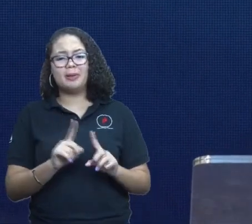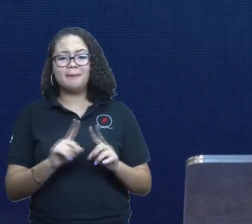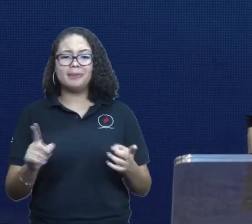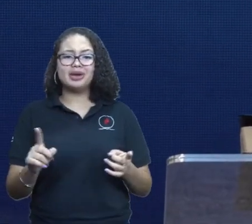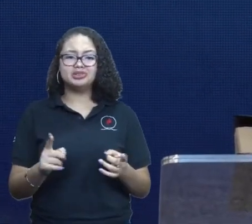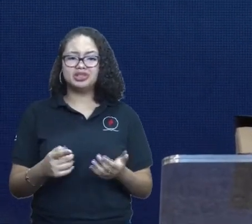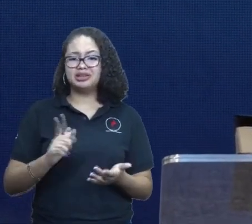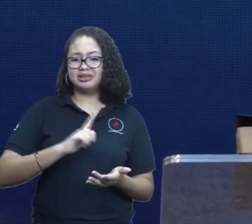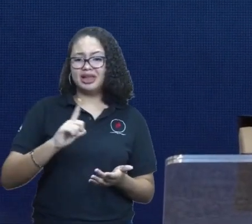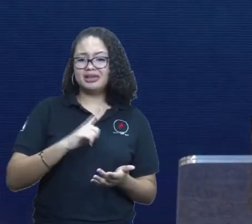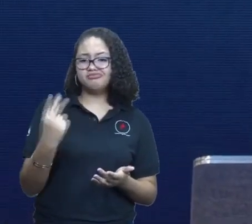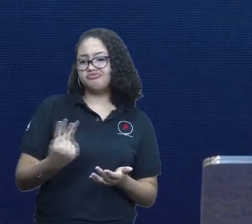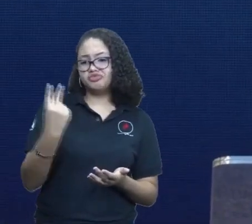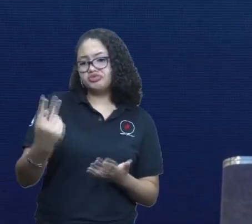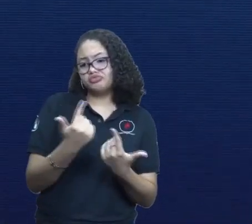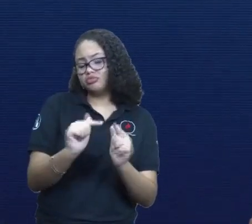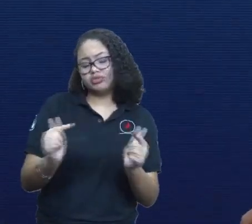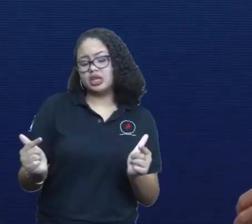vale nada